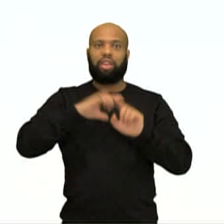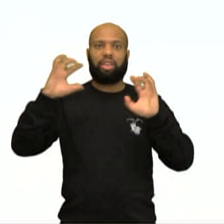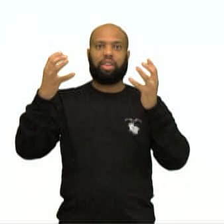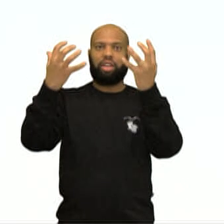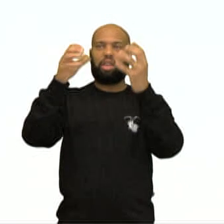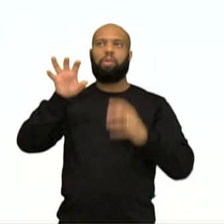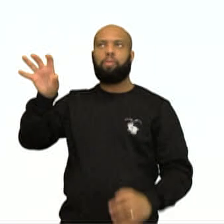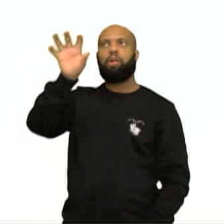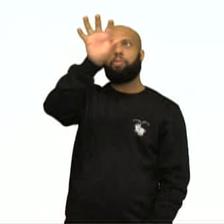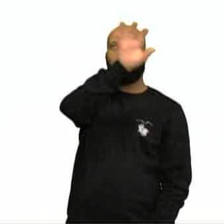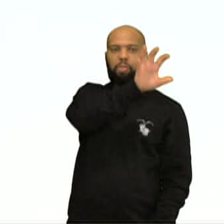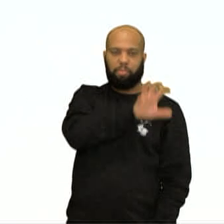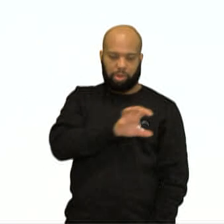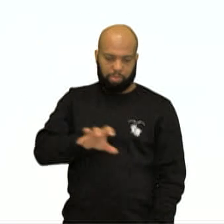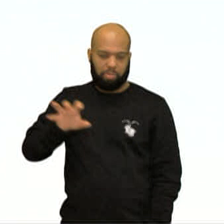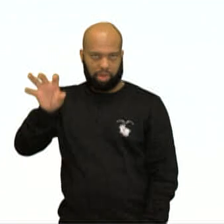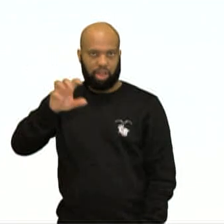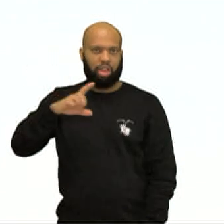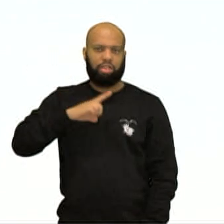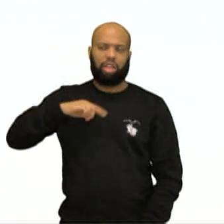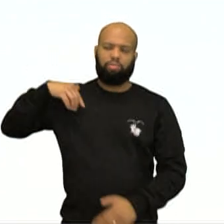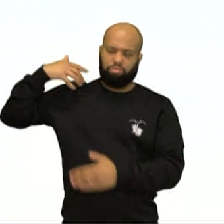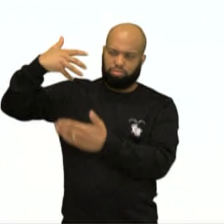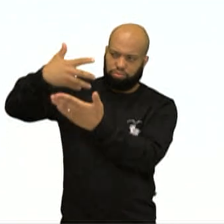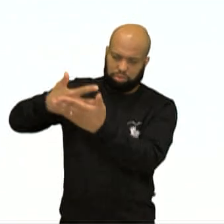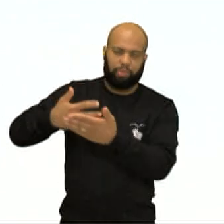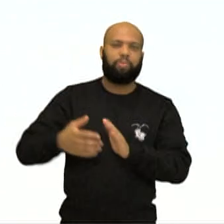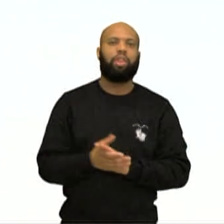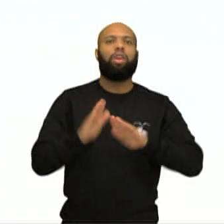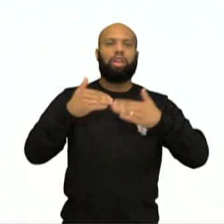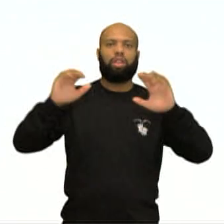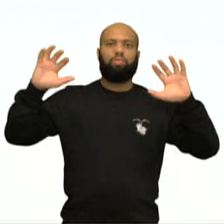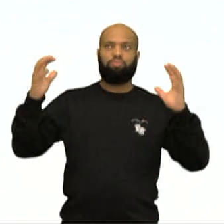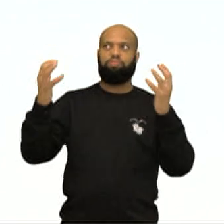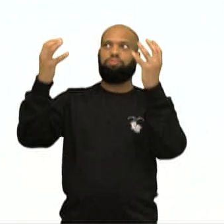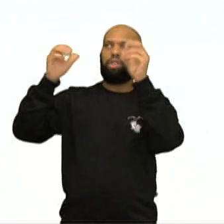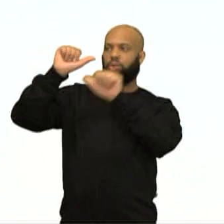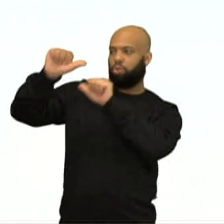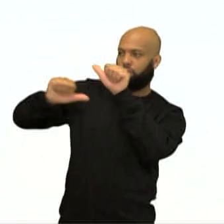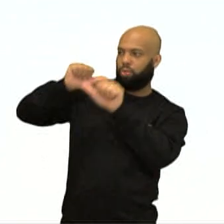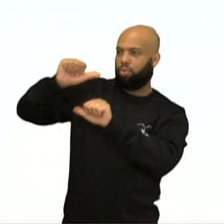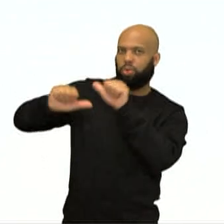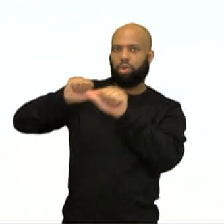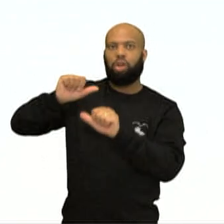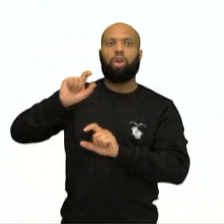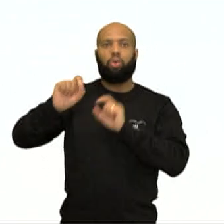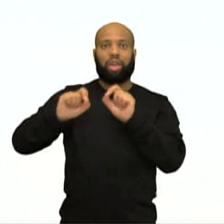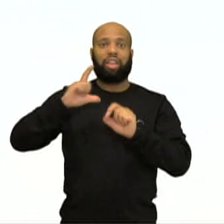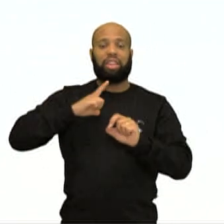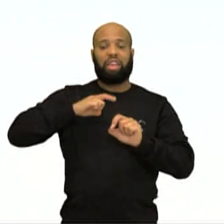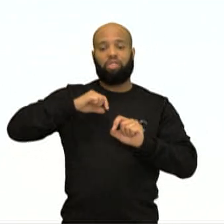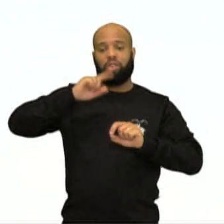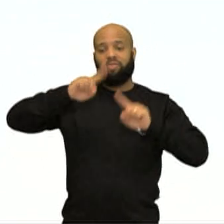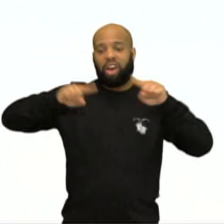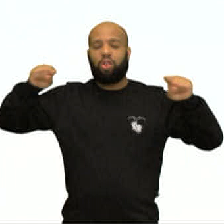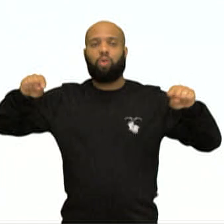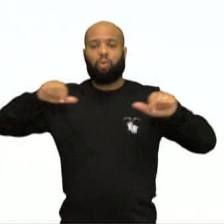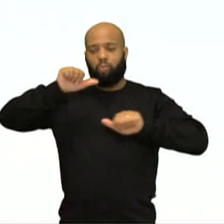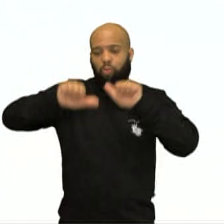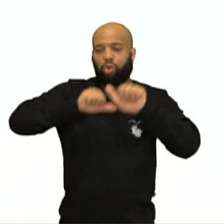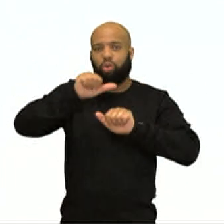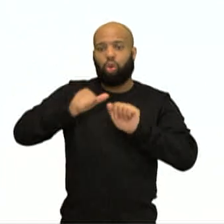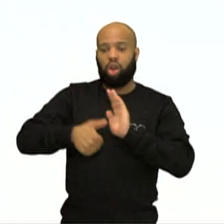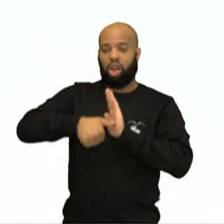ao longo do tempo. Então, quando a gente está falando nas mudanças climáticas, é justamente a alteração de um padrão